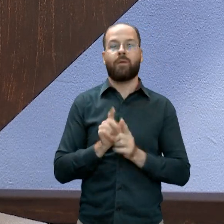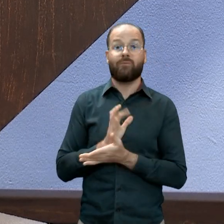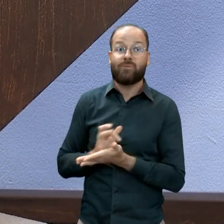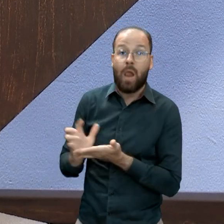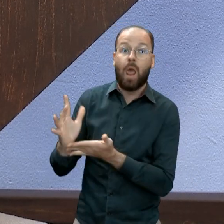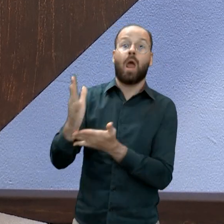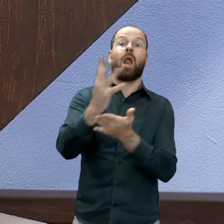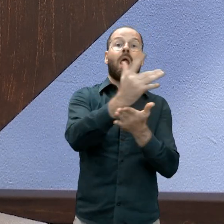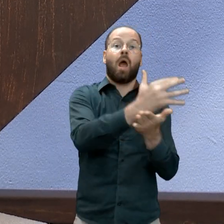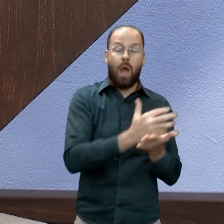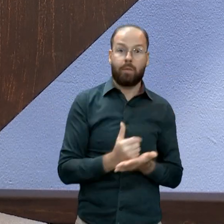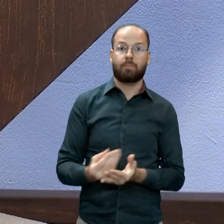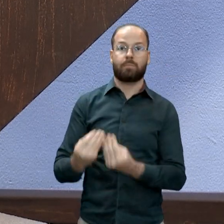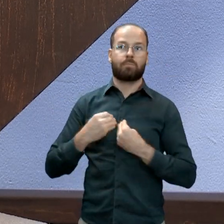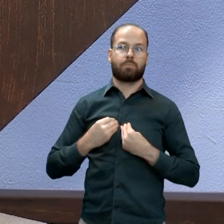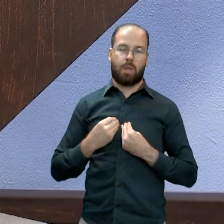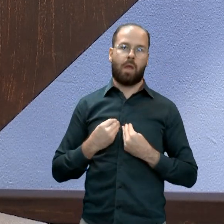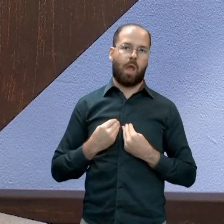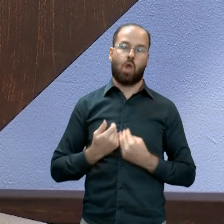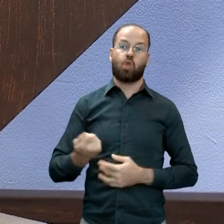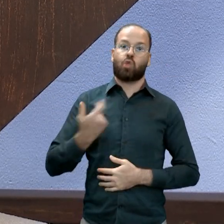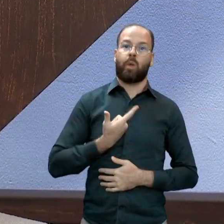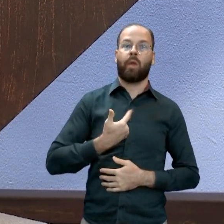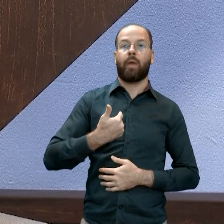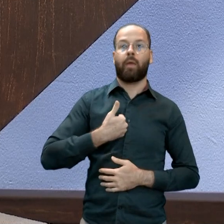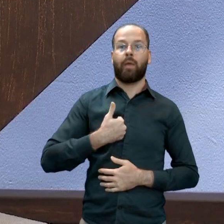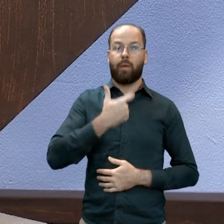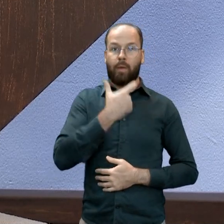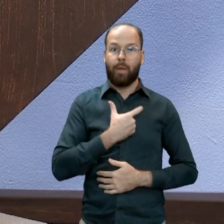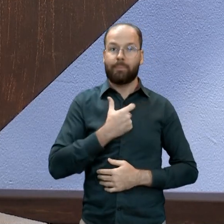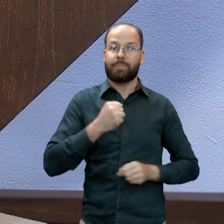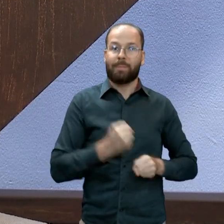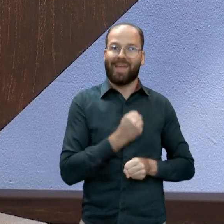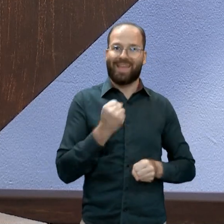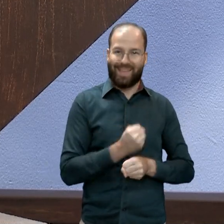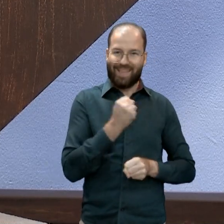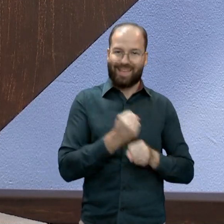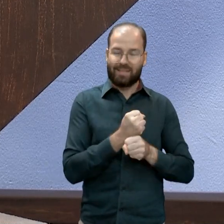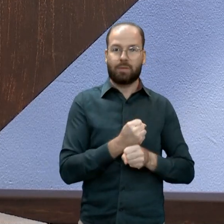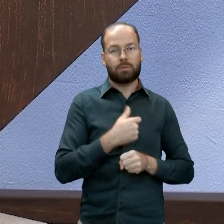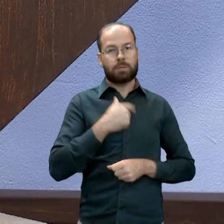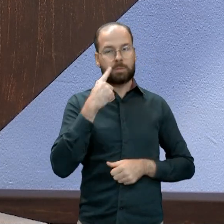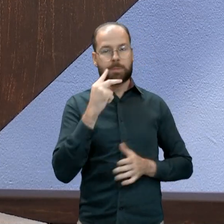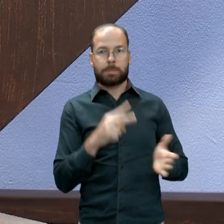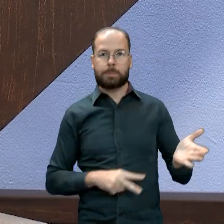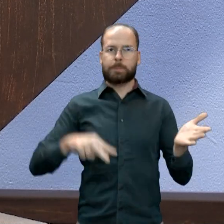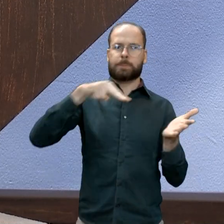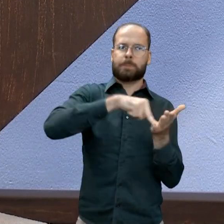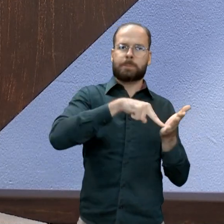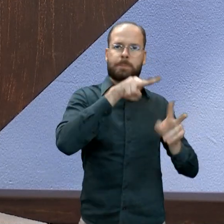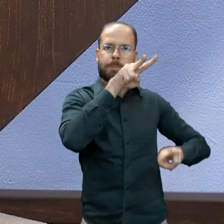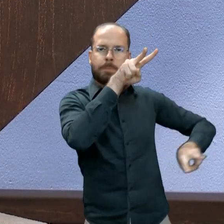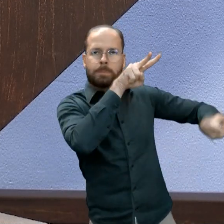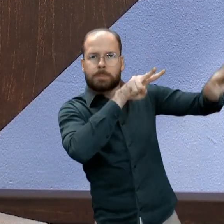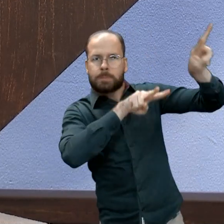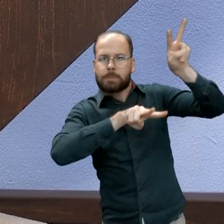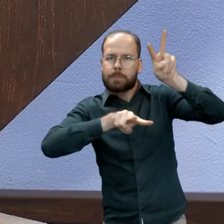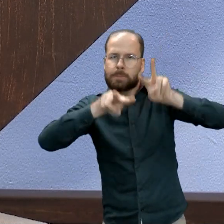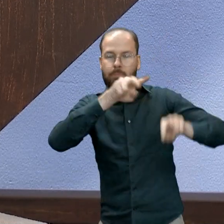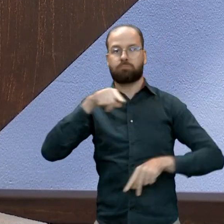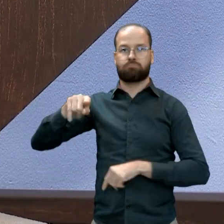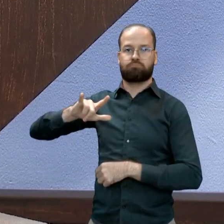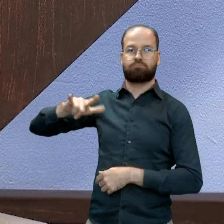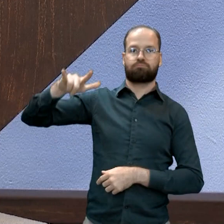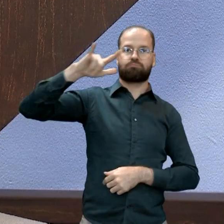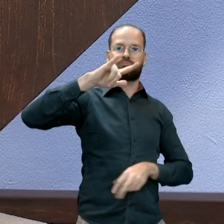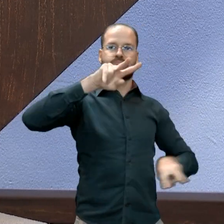como um pedreiro, vai lá e fazer uma vistoria naquela fachada. Seria muito mais complicado, né? Mais inseguro. Então, eu